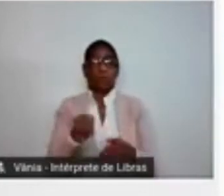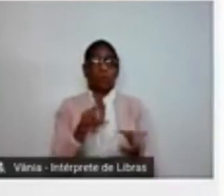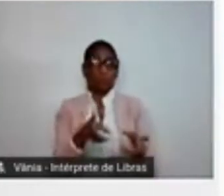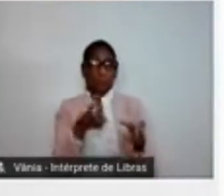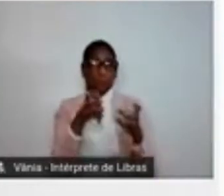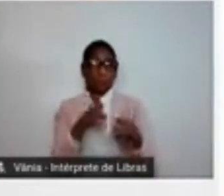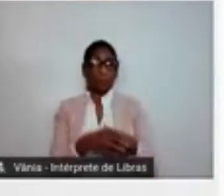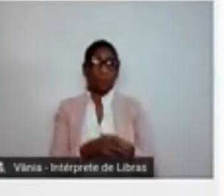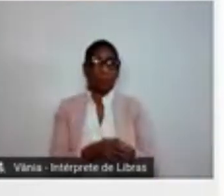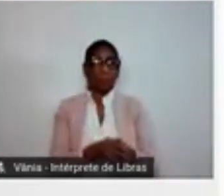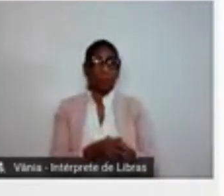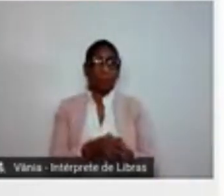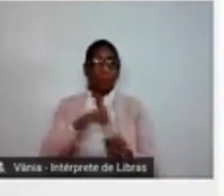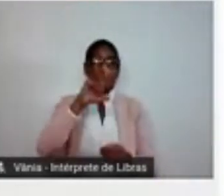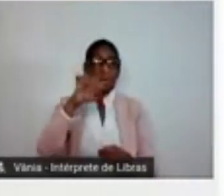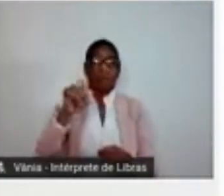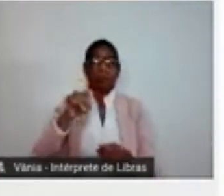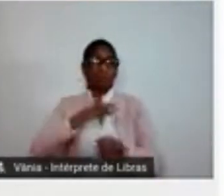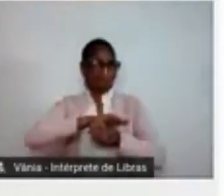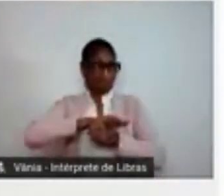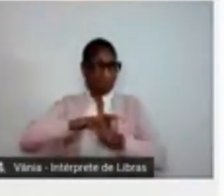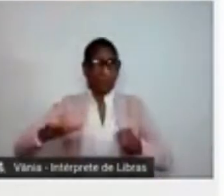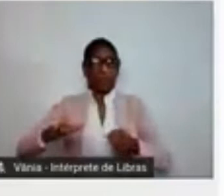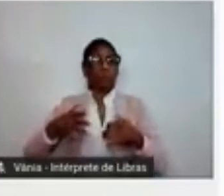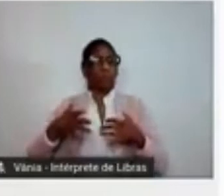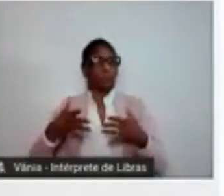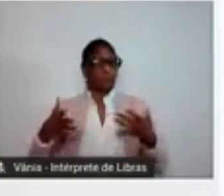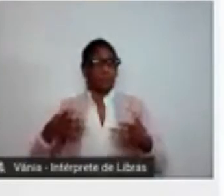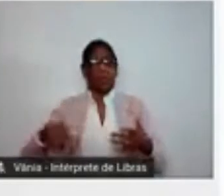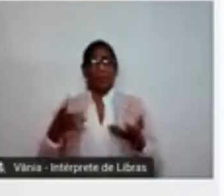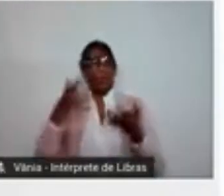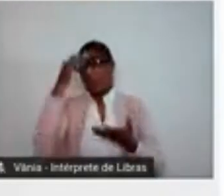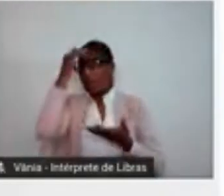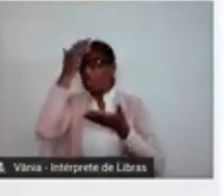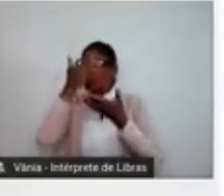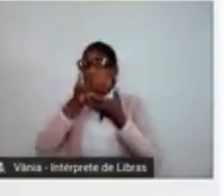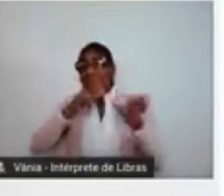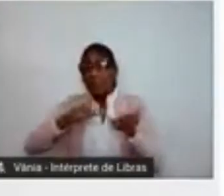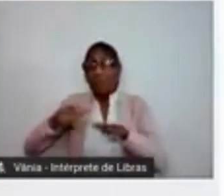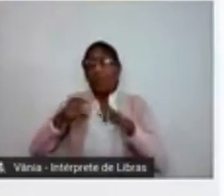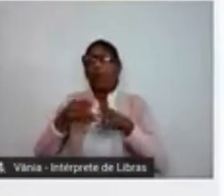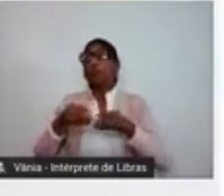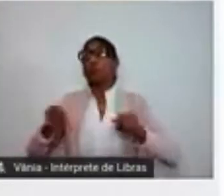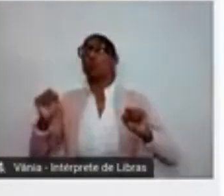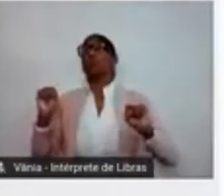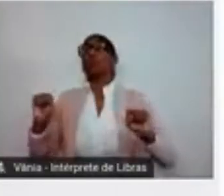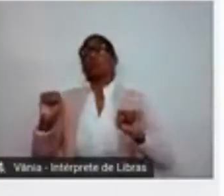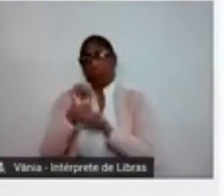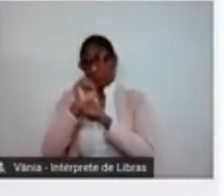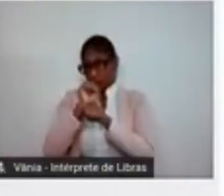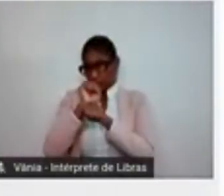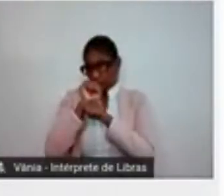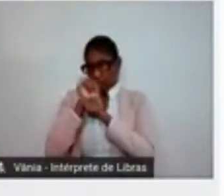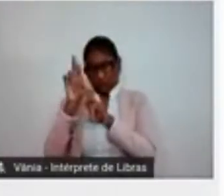de leitos de UTI, porque essa é a fase posterior do processo. A gente quer acreditar que daqui a algumas semanas, se tudo é mantido, se não há